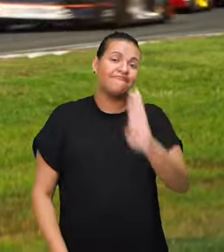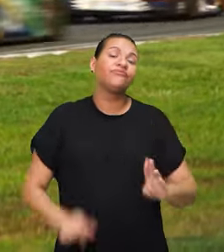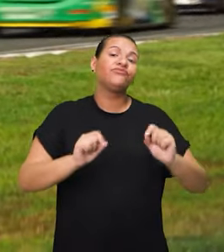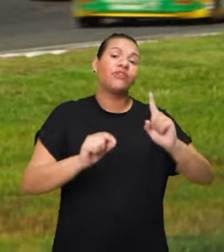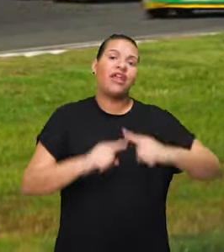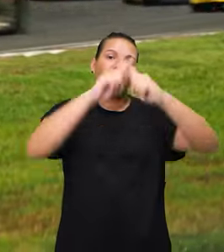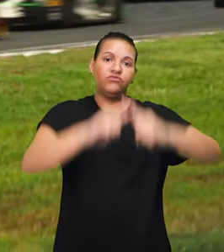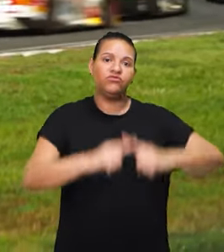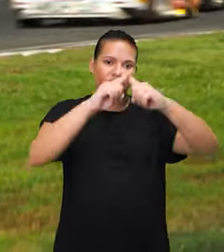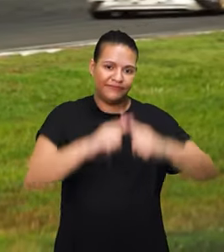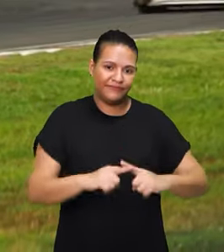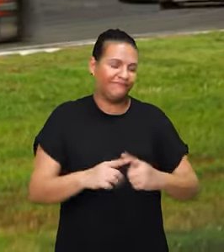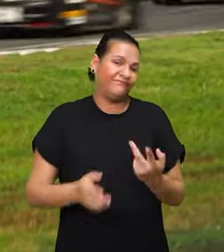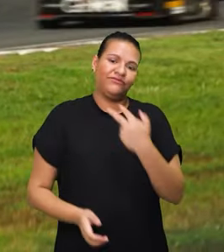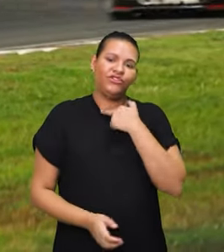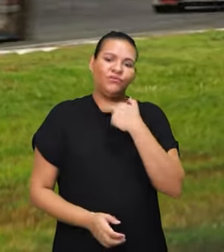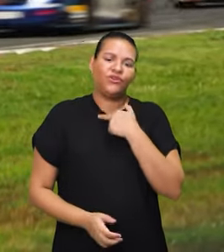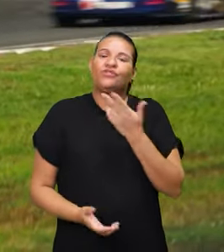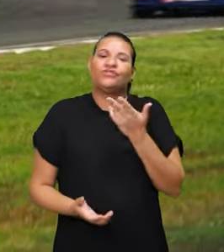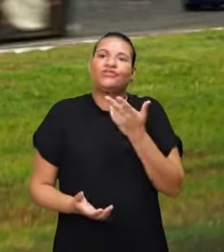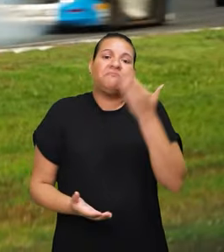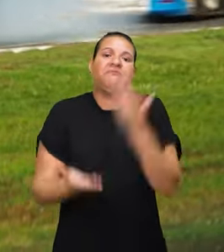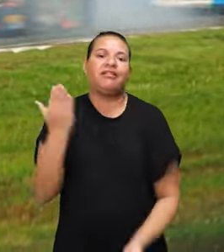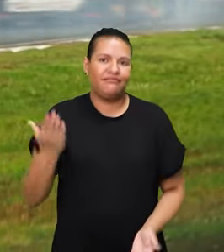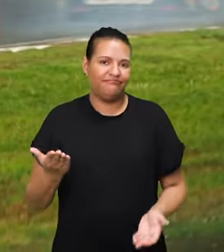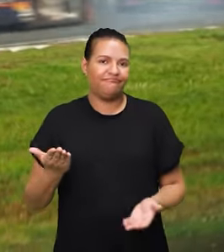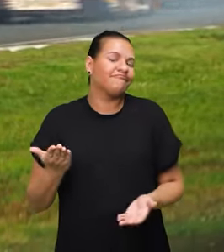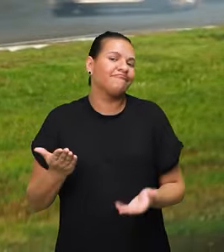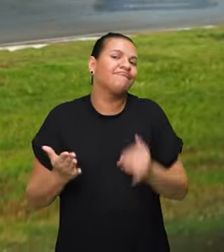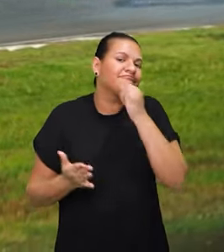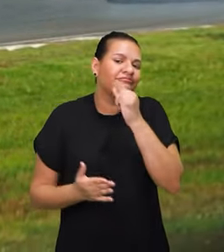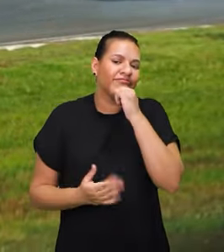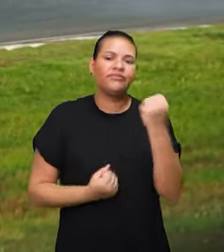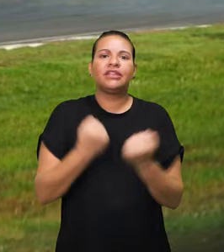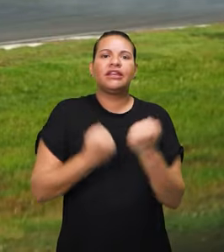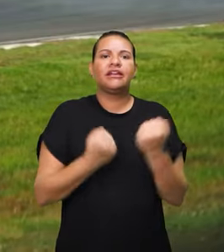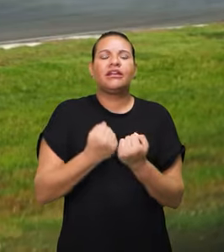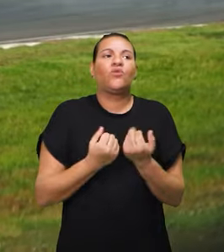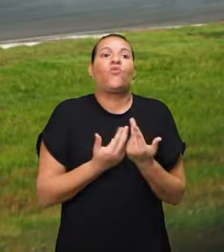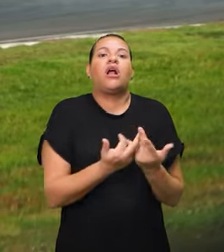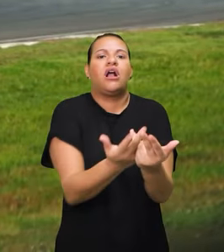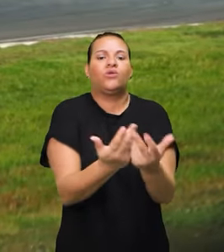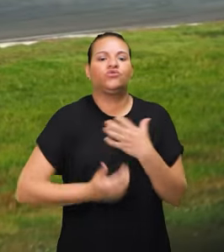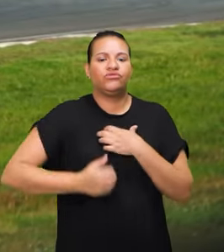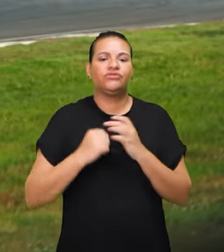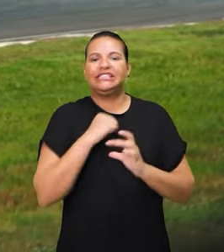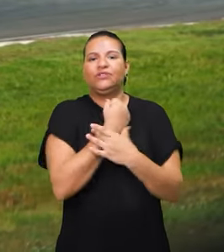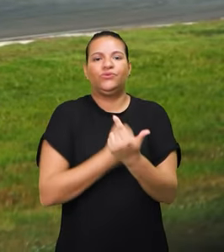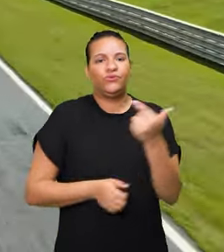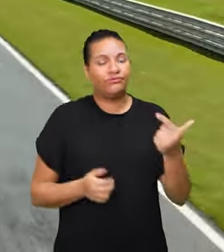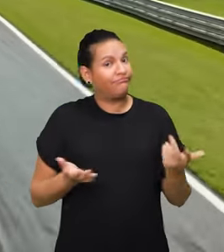tocar Brasil é competitividade né então a gente não pode perder o nosso principal asset que é colocar quase todos os carros no mesmo